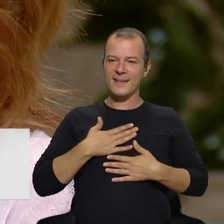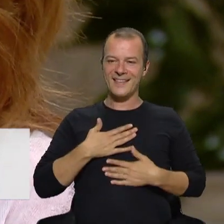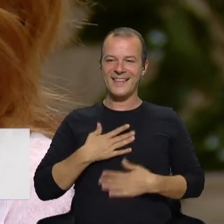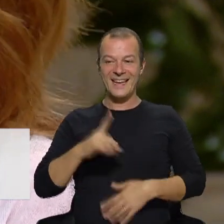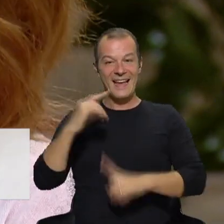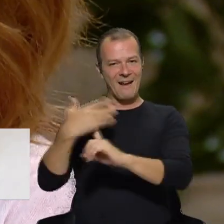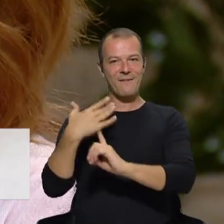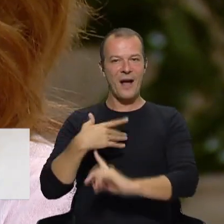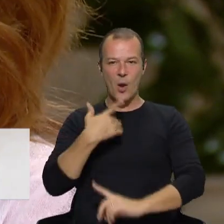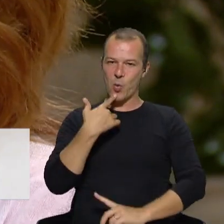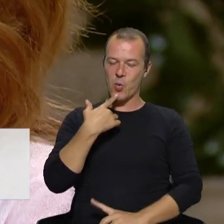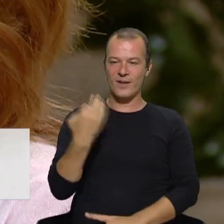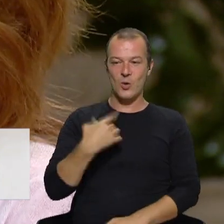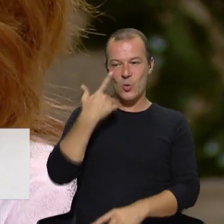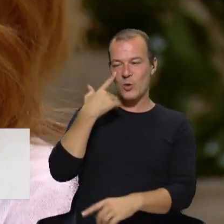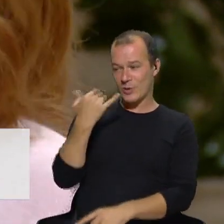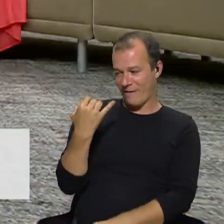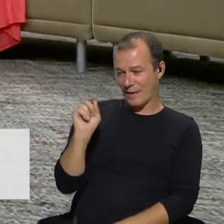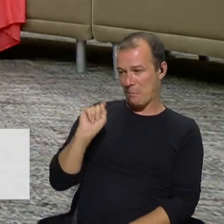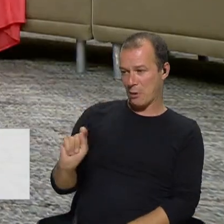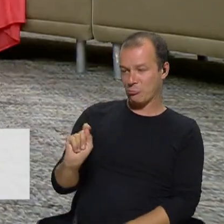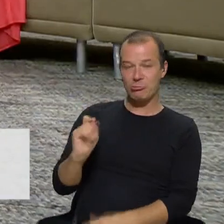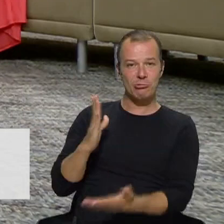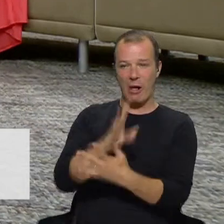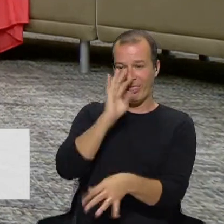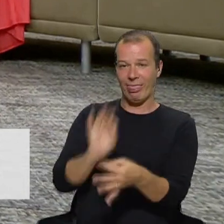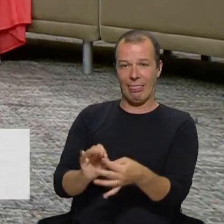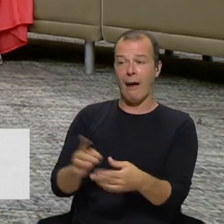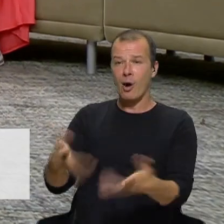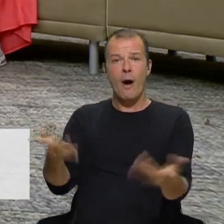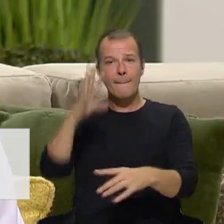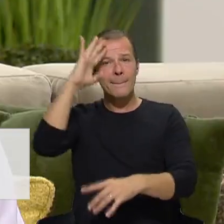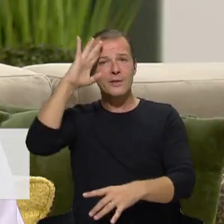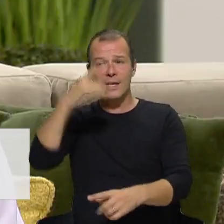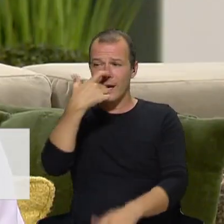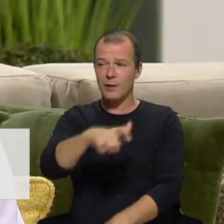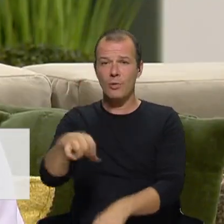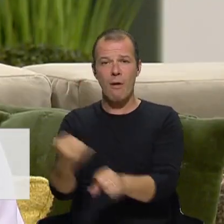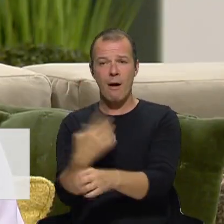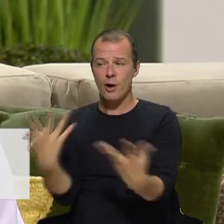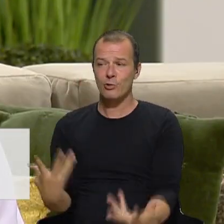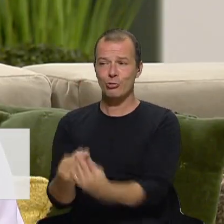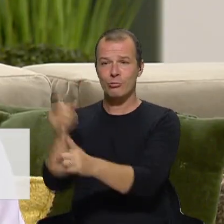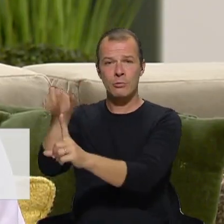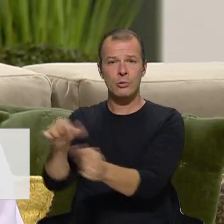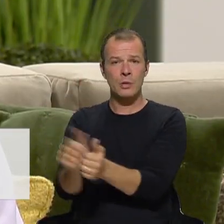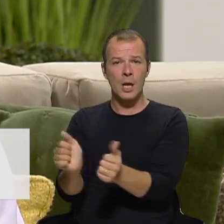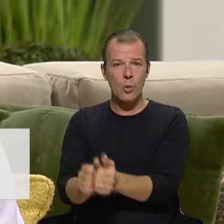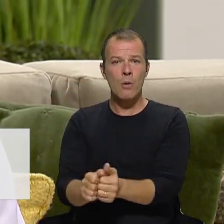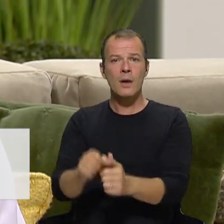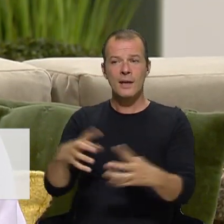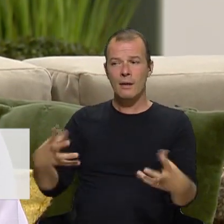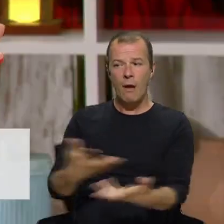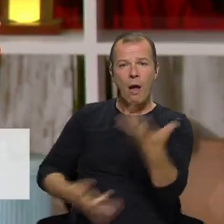grande inspiração e eu só te conheço há 20 minutos. Eu imagino as pessoas que trabalham contigo e que estudam contigo e que